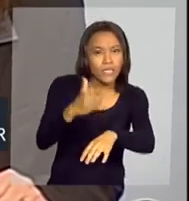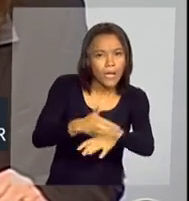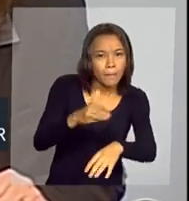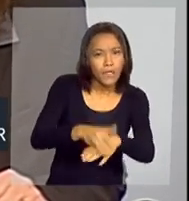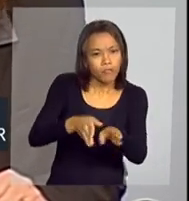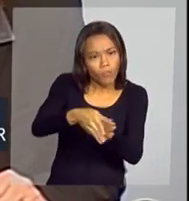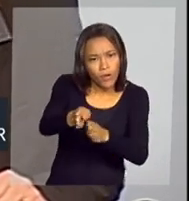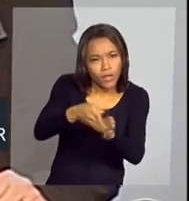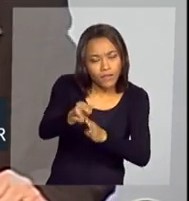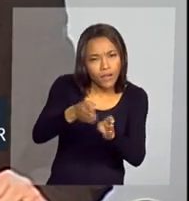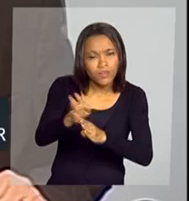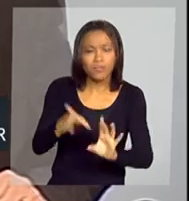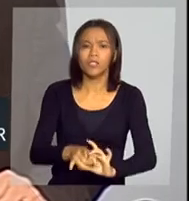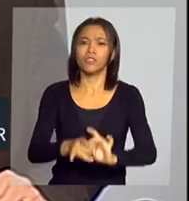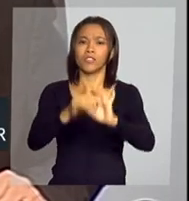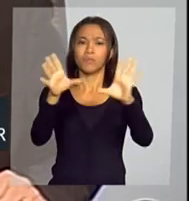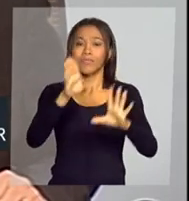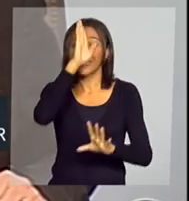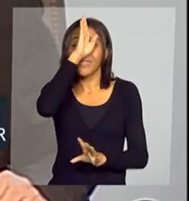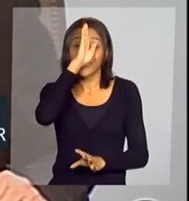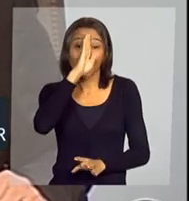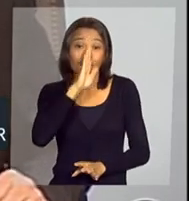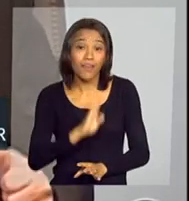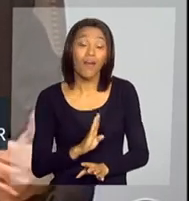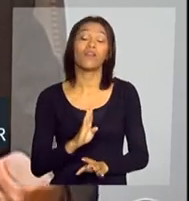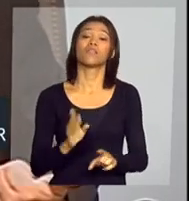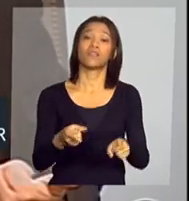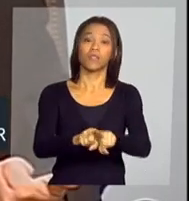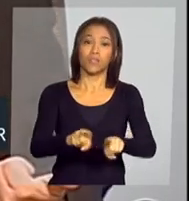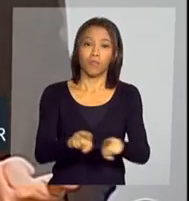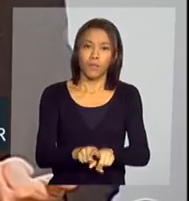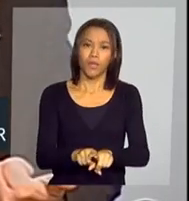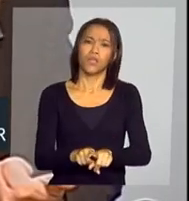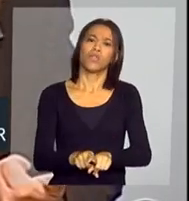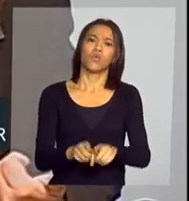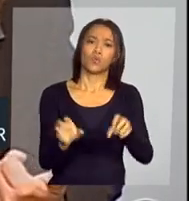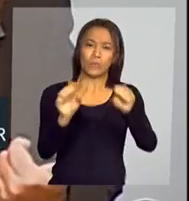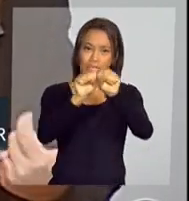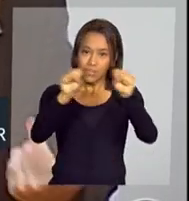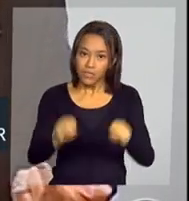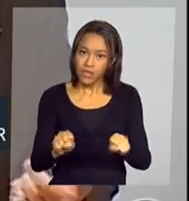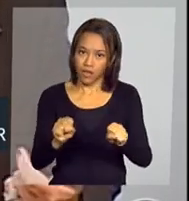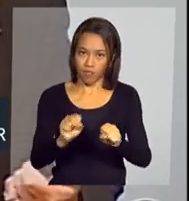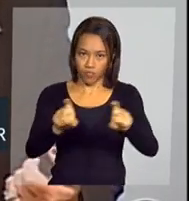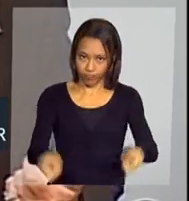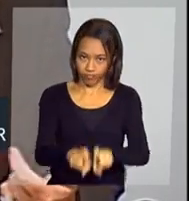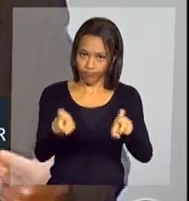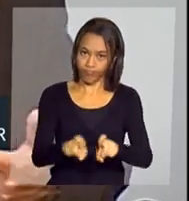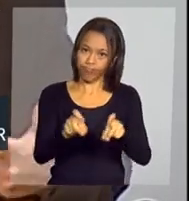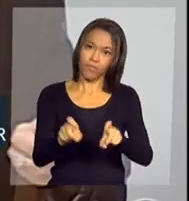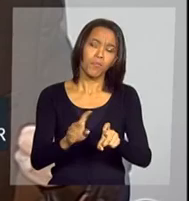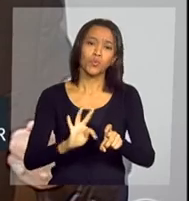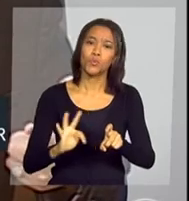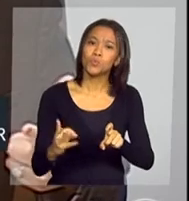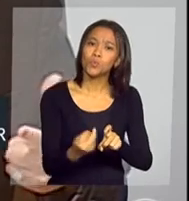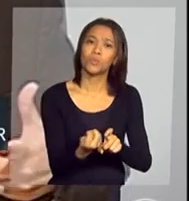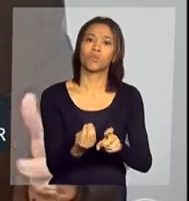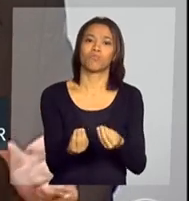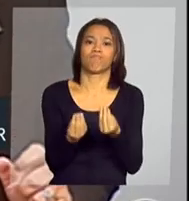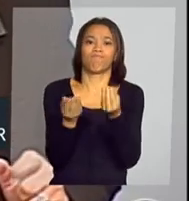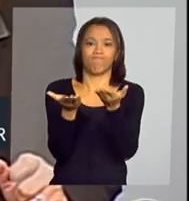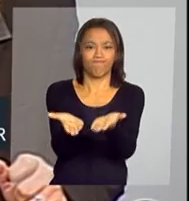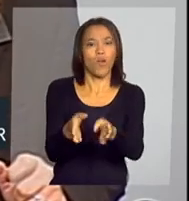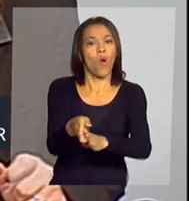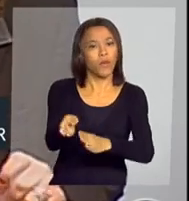treinamento e disponibiliza gratuitamente o software a inclusive toda a